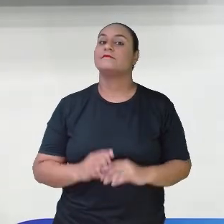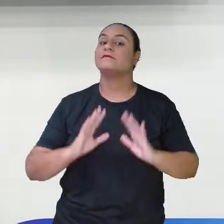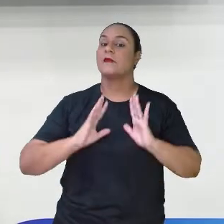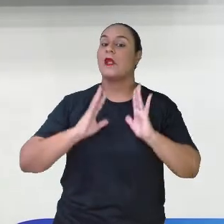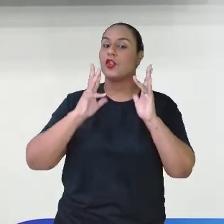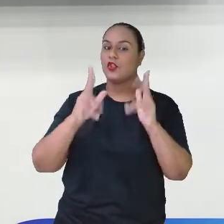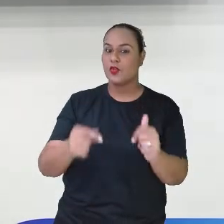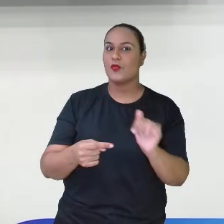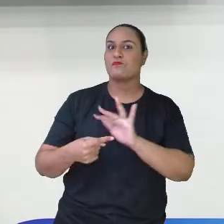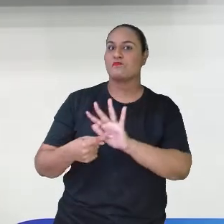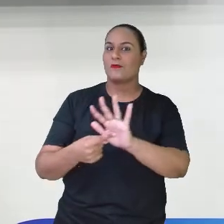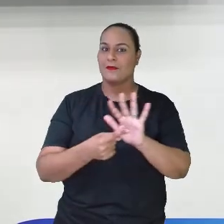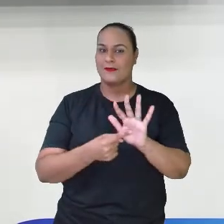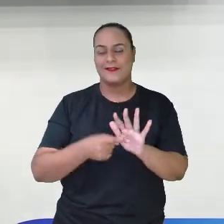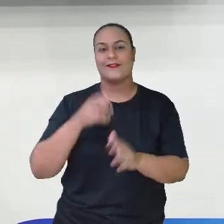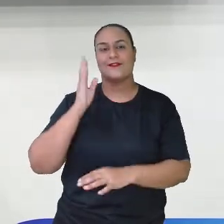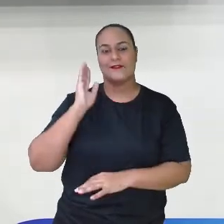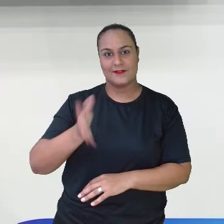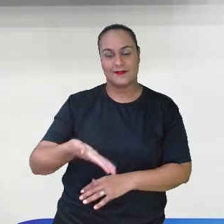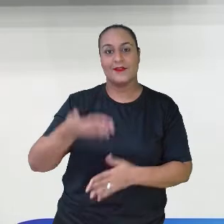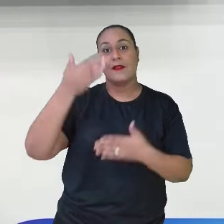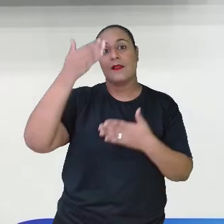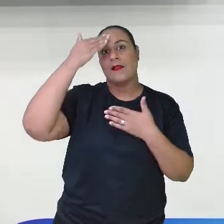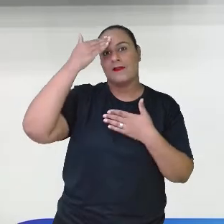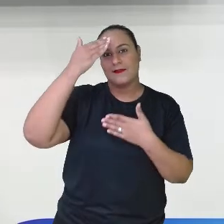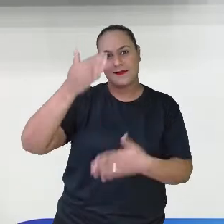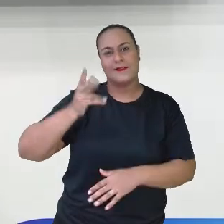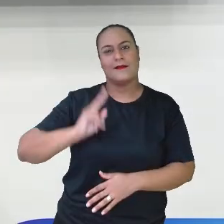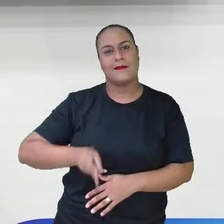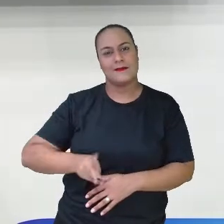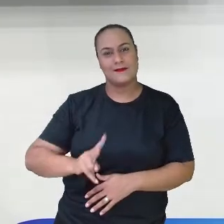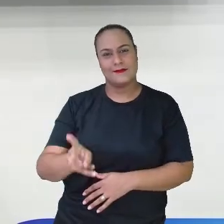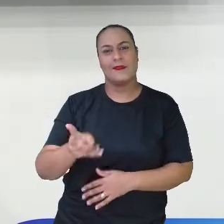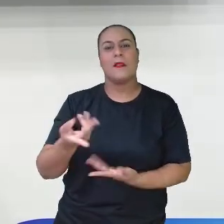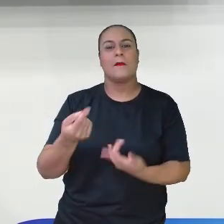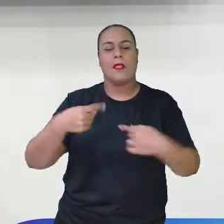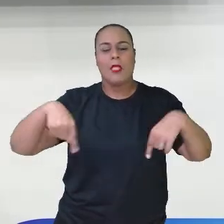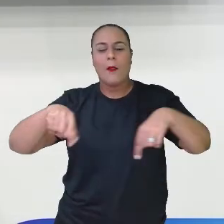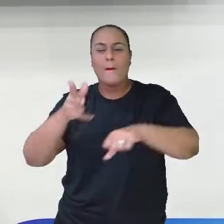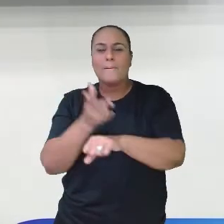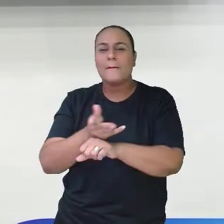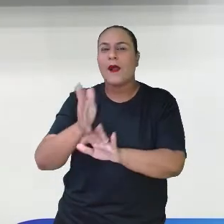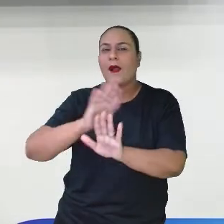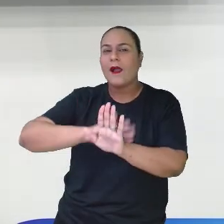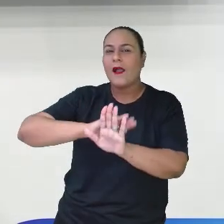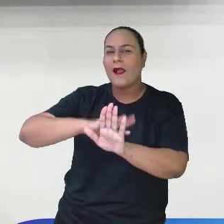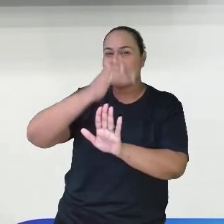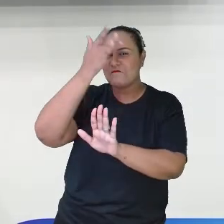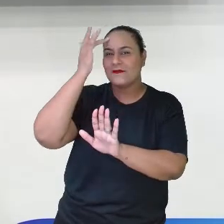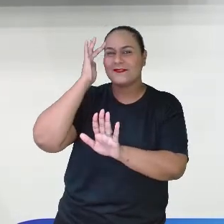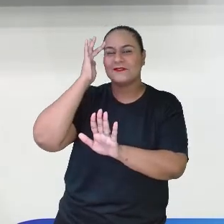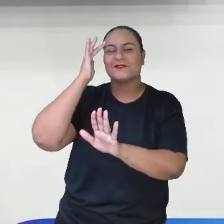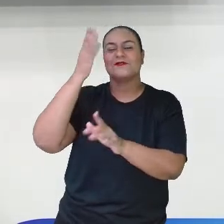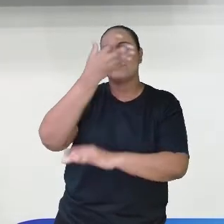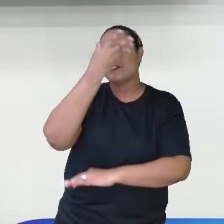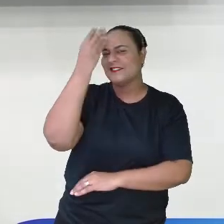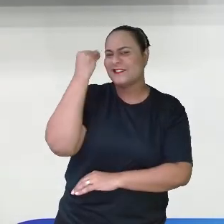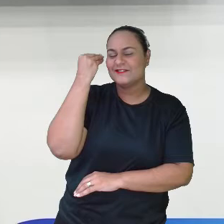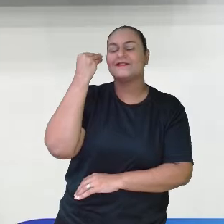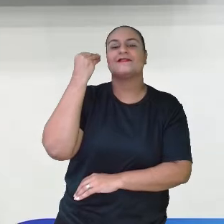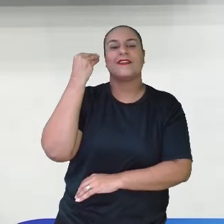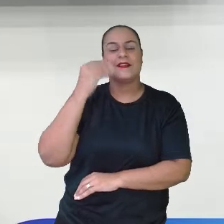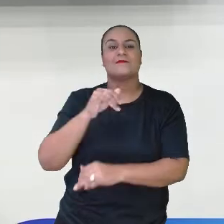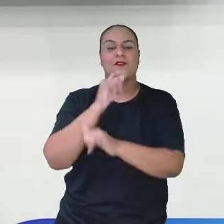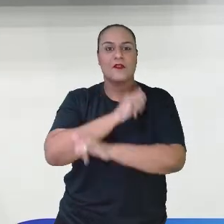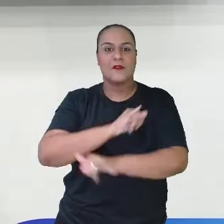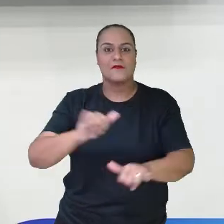já foi apresentado, não é? Agradecer, como sempre, a produção que está lembrando quando a gente esquece as coisas e tornando